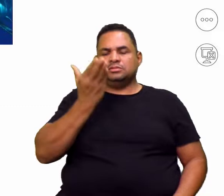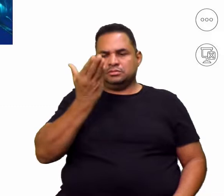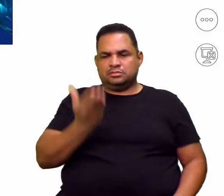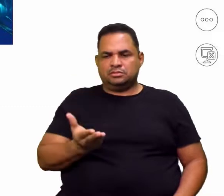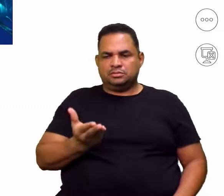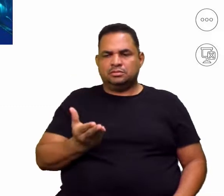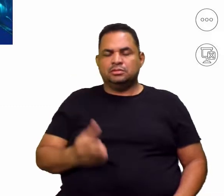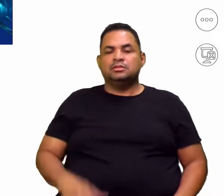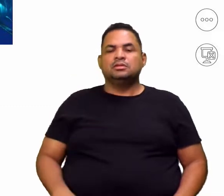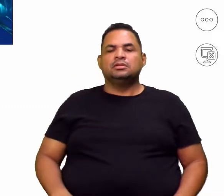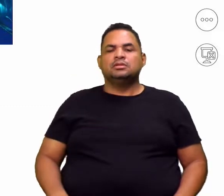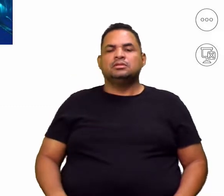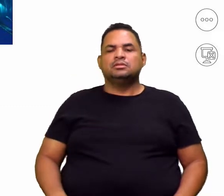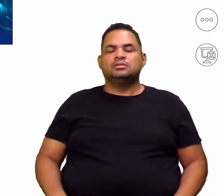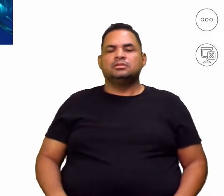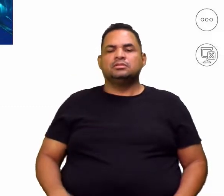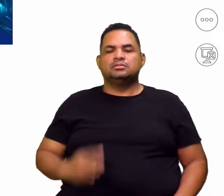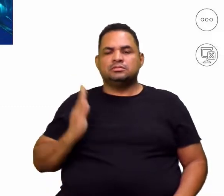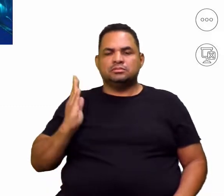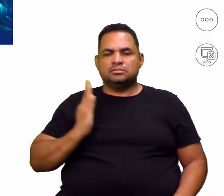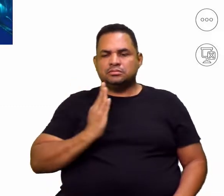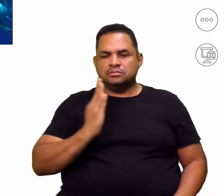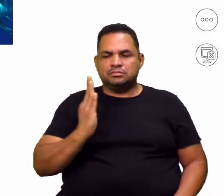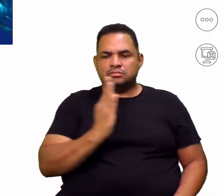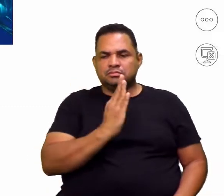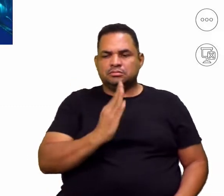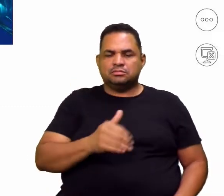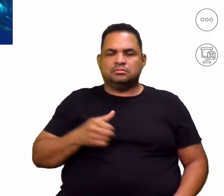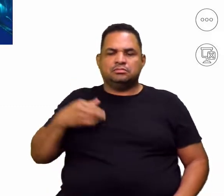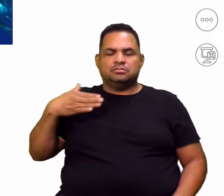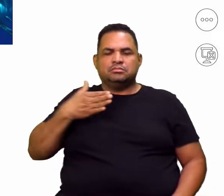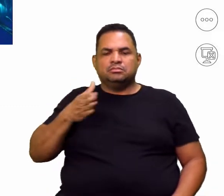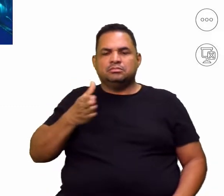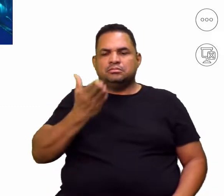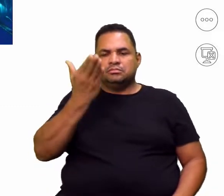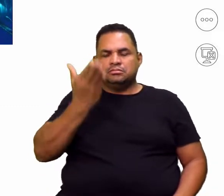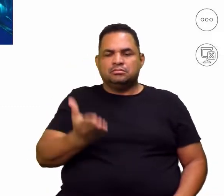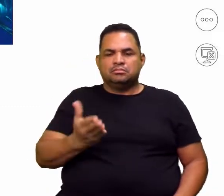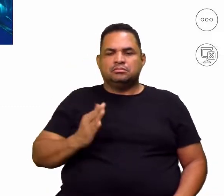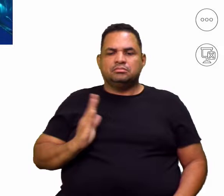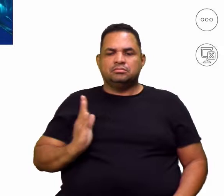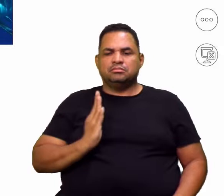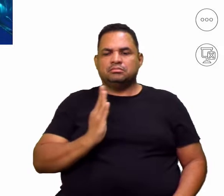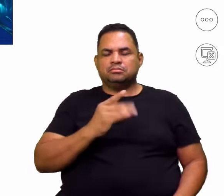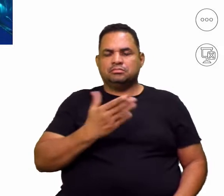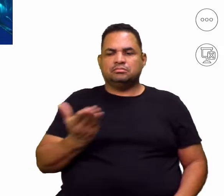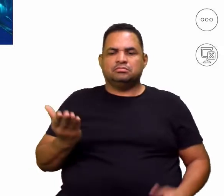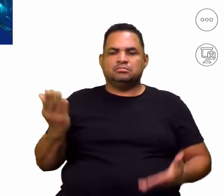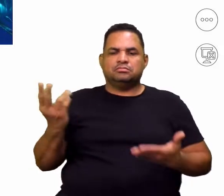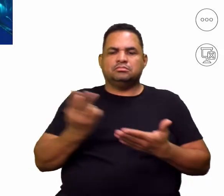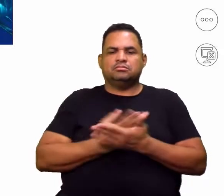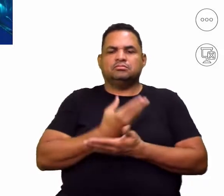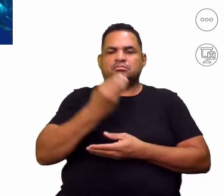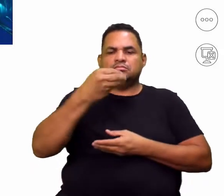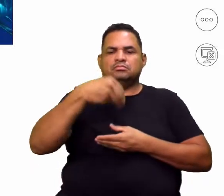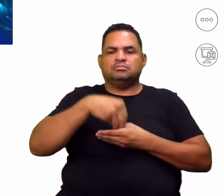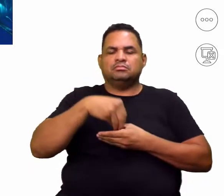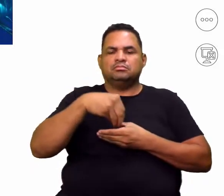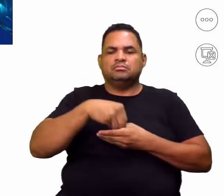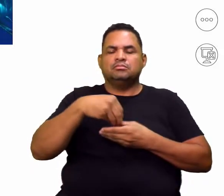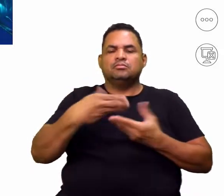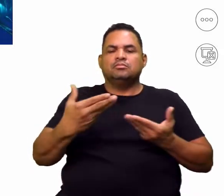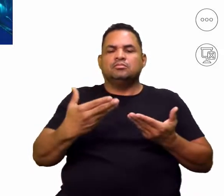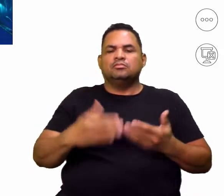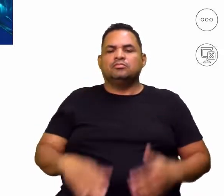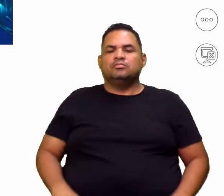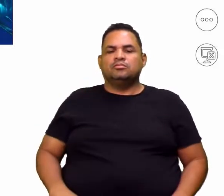aqui dos ovovíparos, como a gente está com o exemplo aqui do tubarão, parte desse desenvolvimento acontece dentro de um ovo, dentro ainda